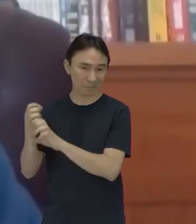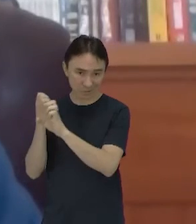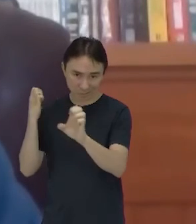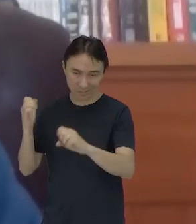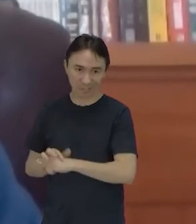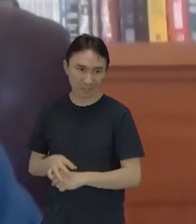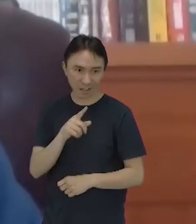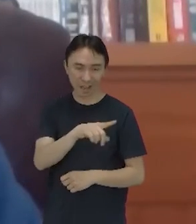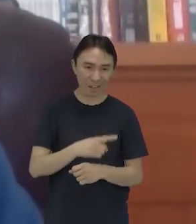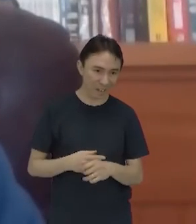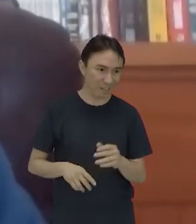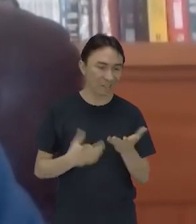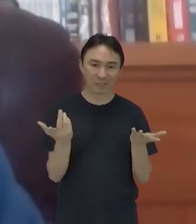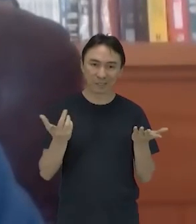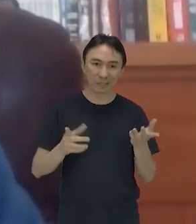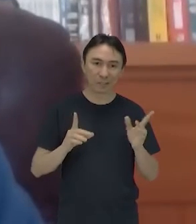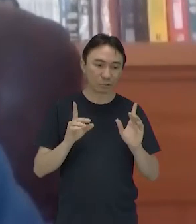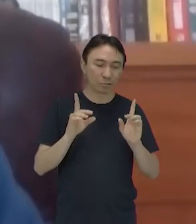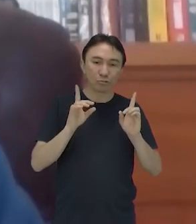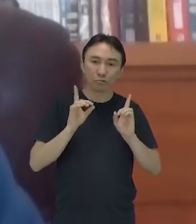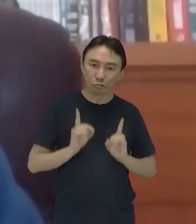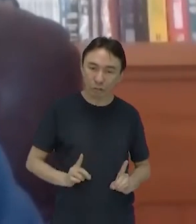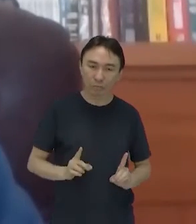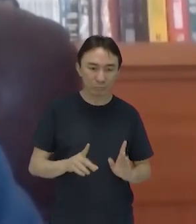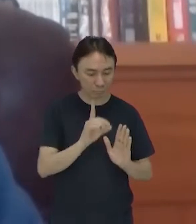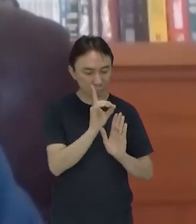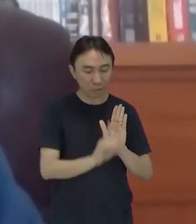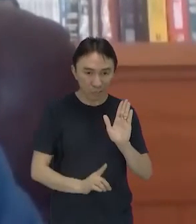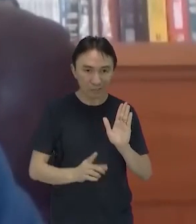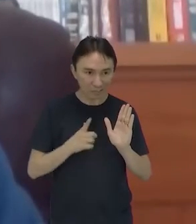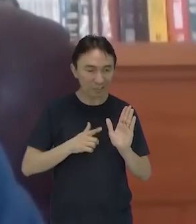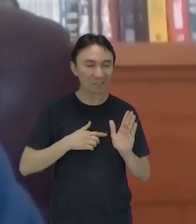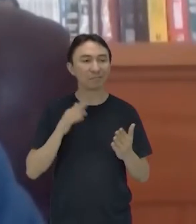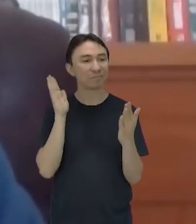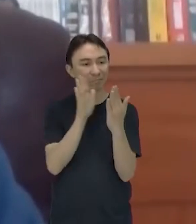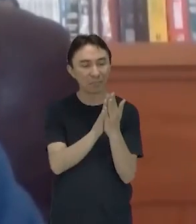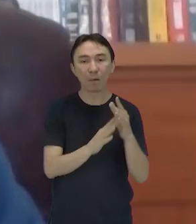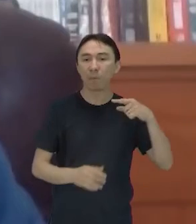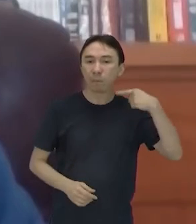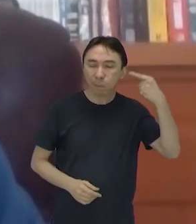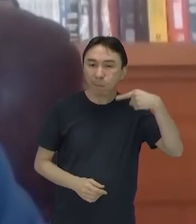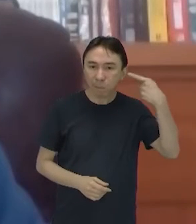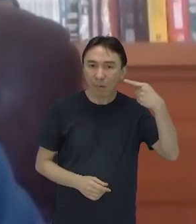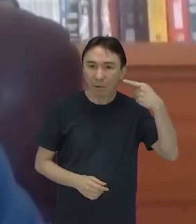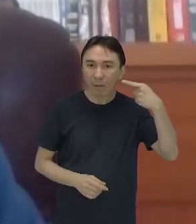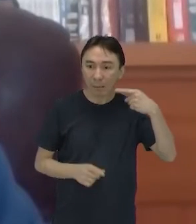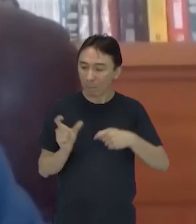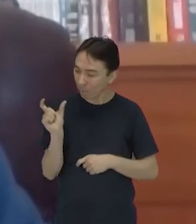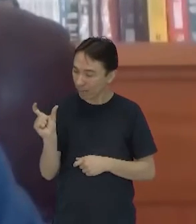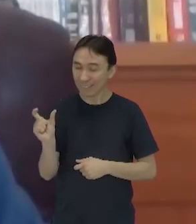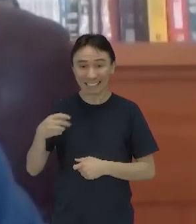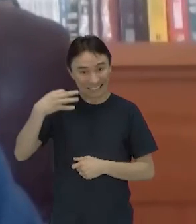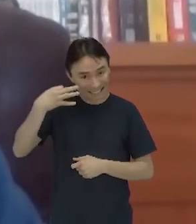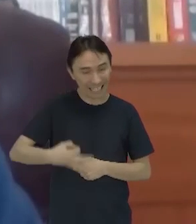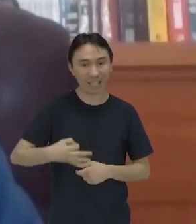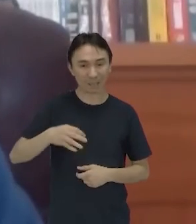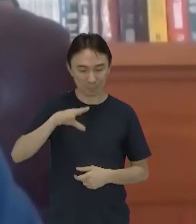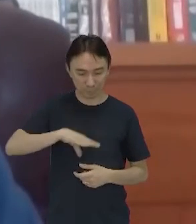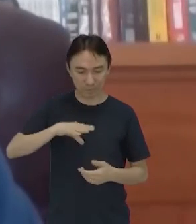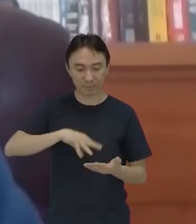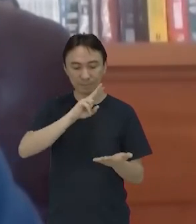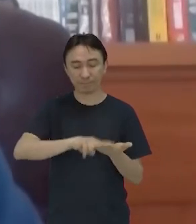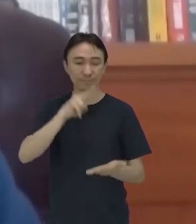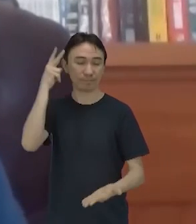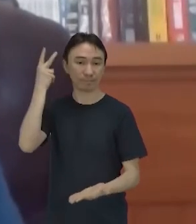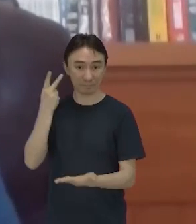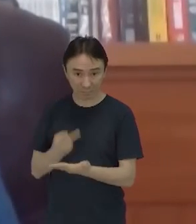forma que eu usasse o termo correto em português. É importante consultar os profissionais também, porque eles estão